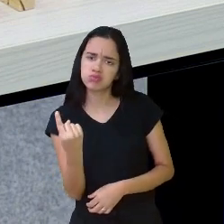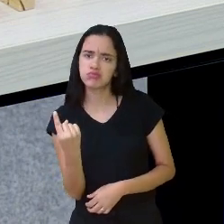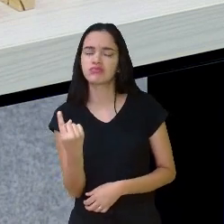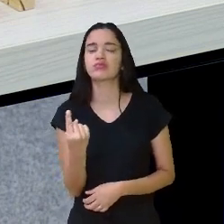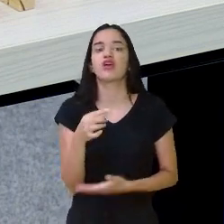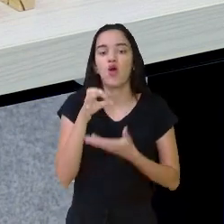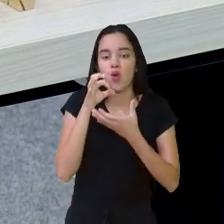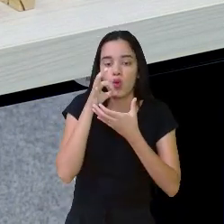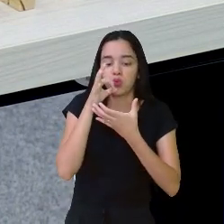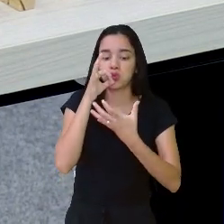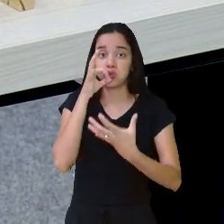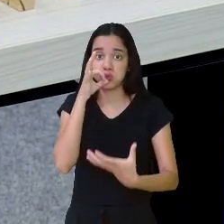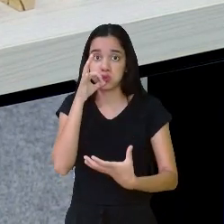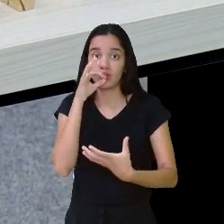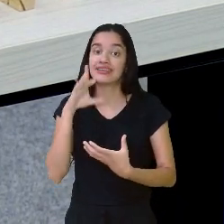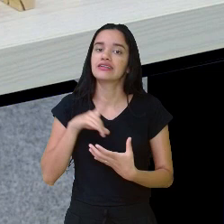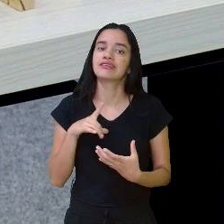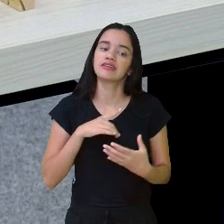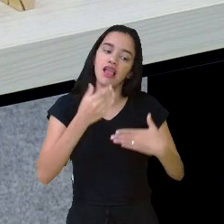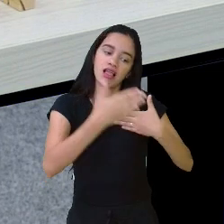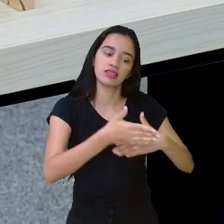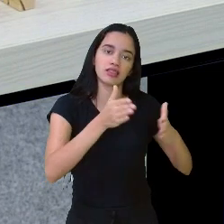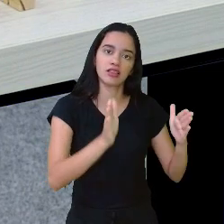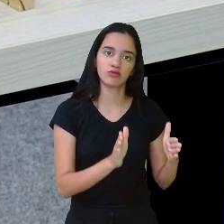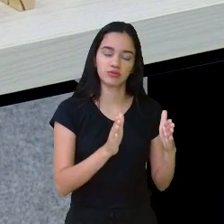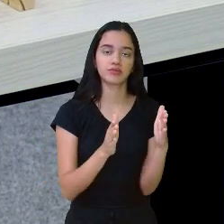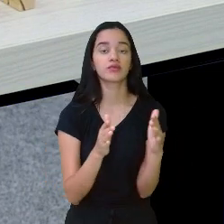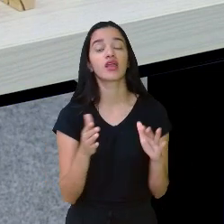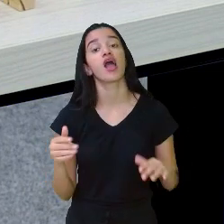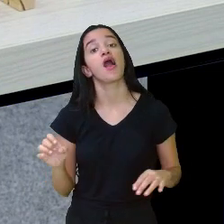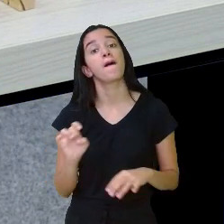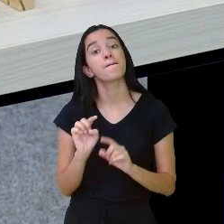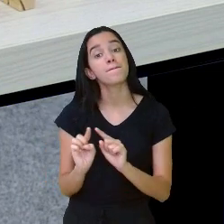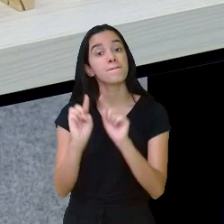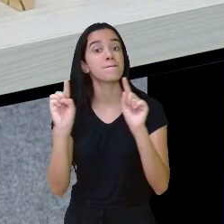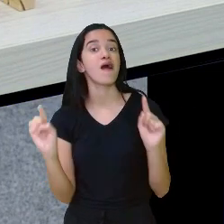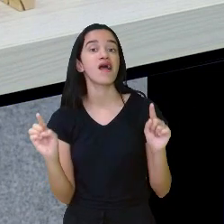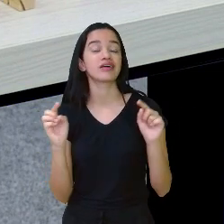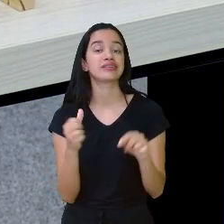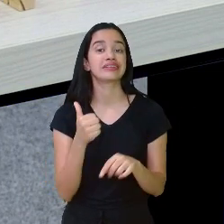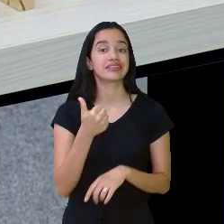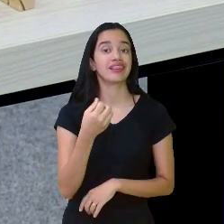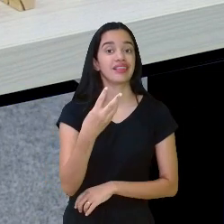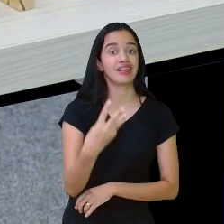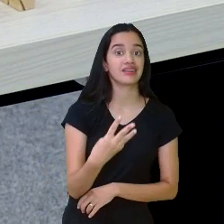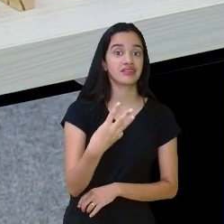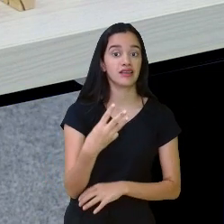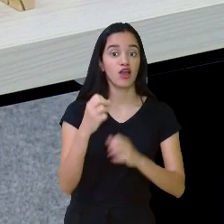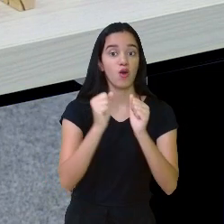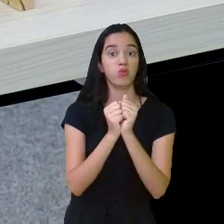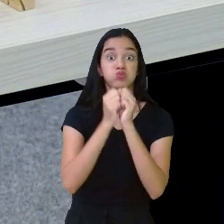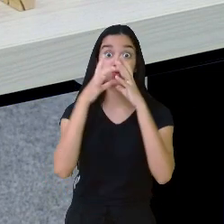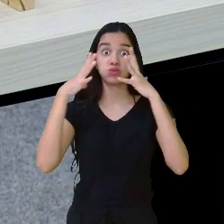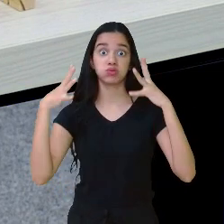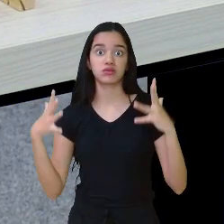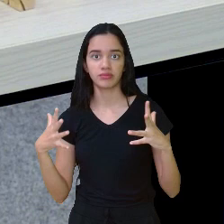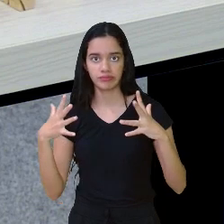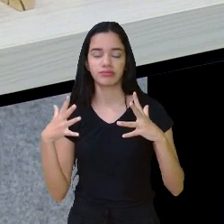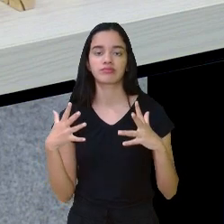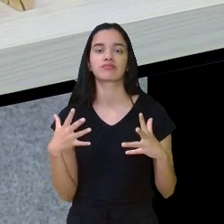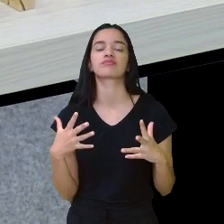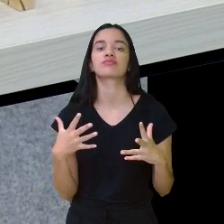59 balões haviam na carrocinha. Só que 13 estouraram. 13